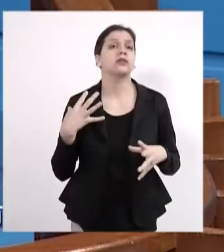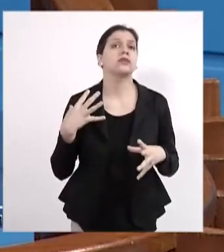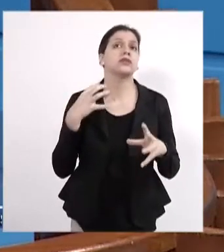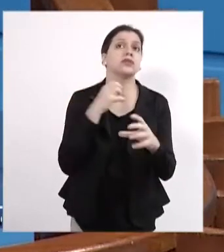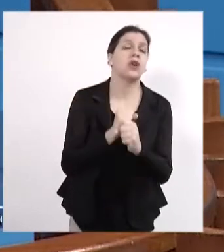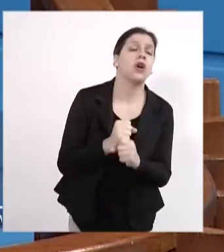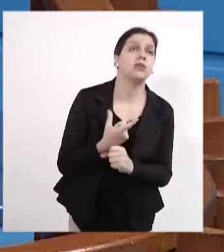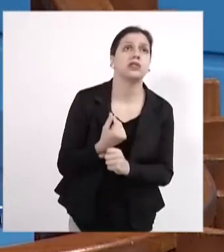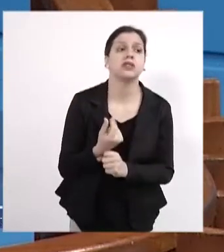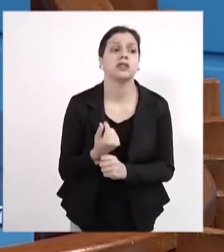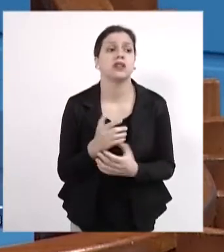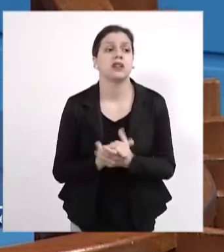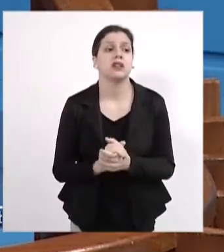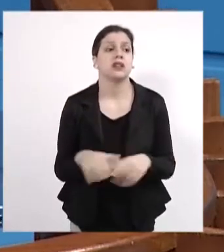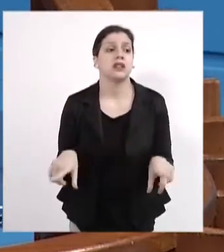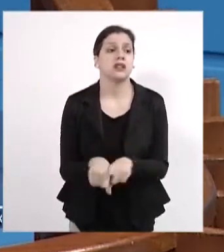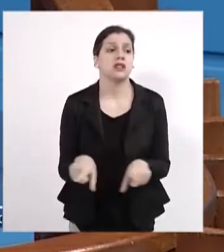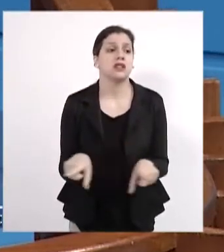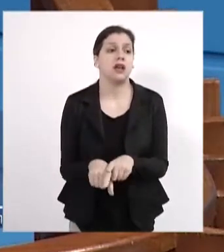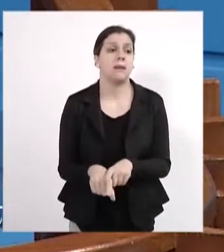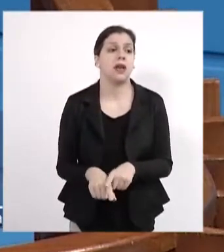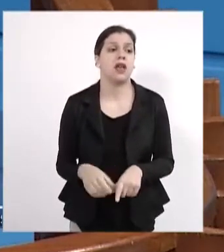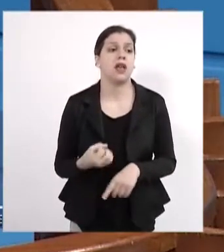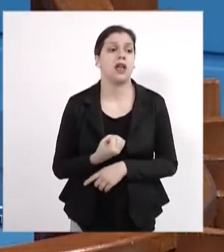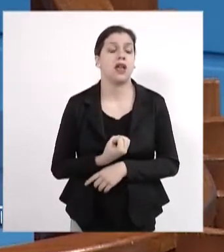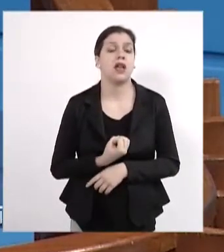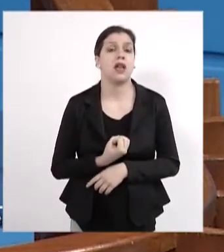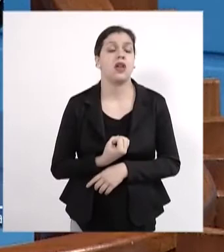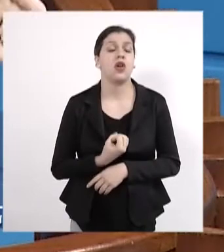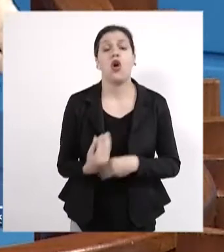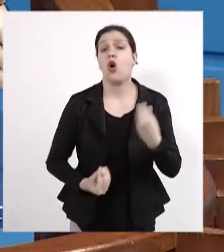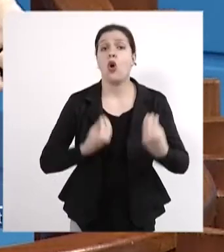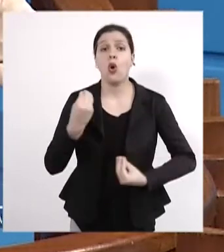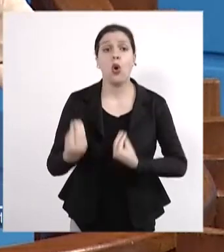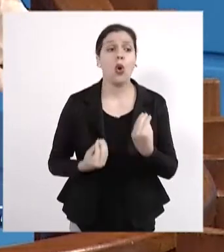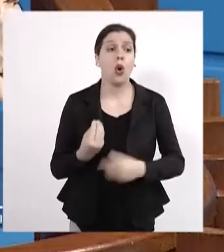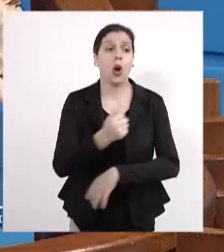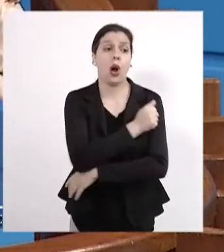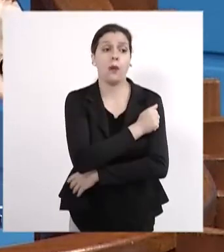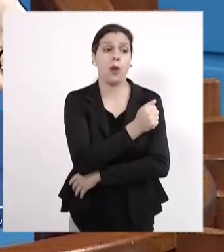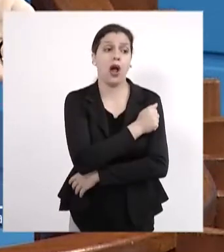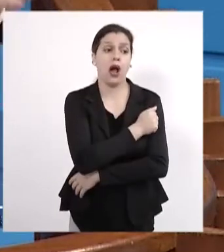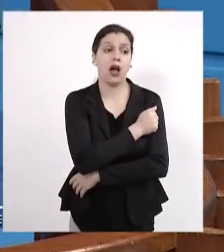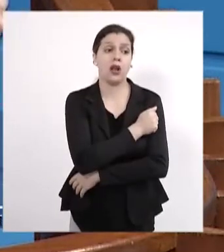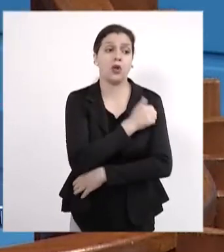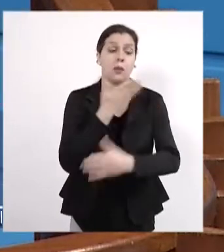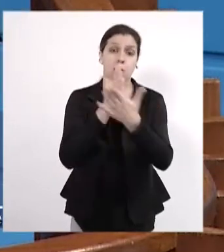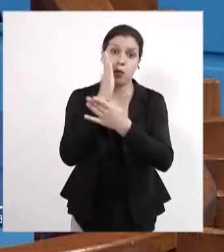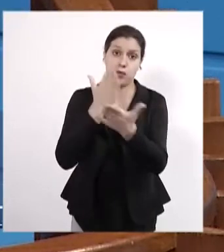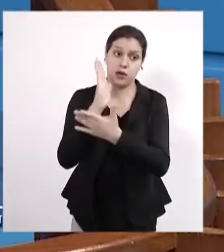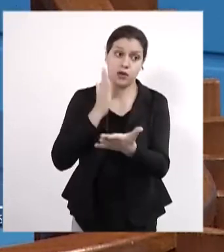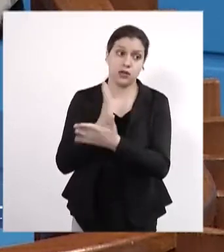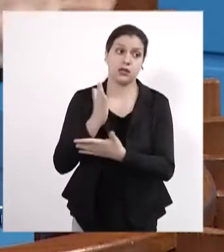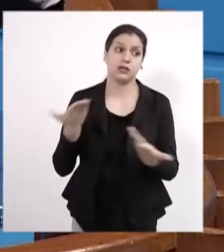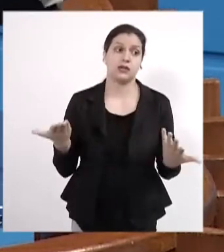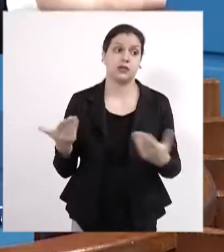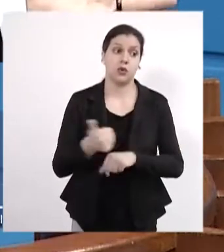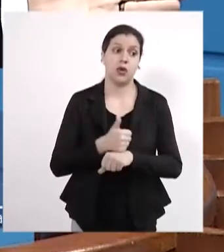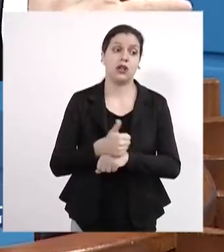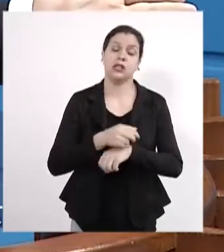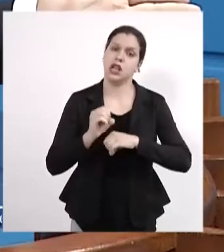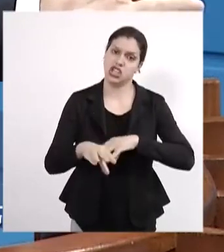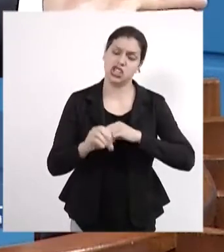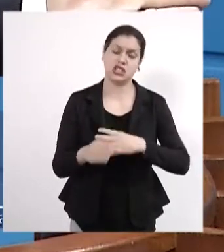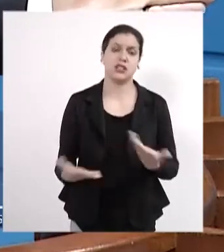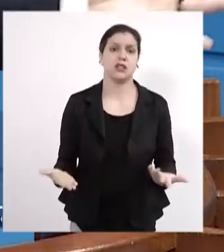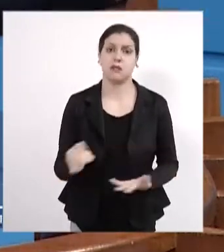e também a questão do rendimento dos alunos. O que Vossa Excelência falou é verdade, tem que levar em conta também a qualidade de